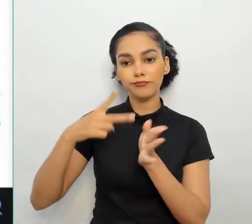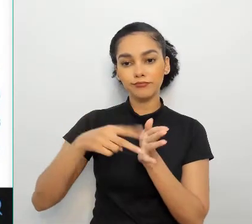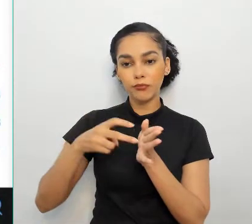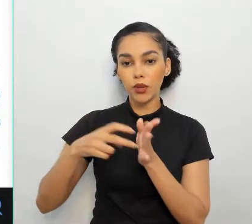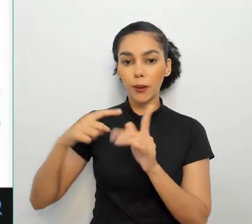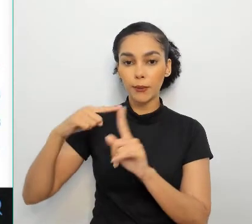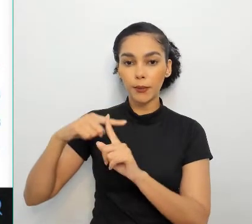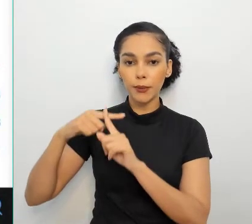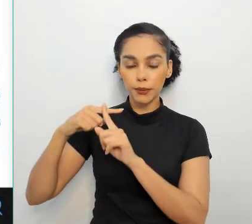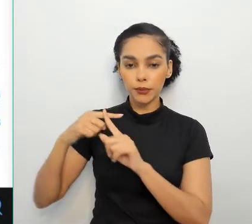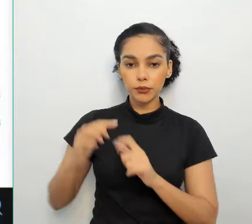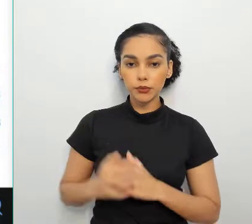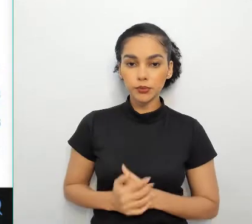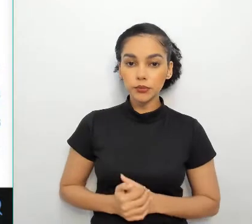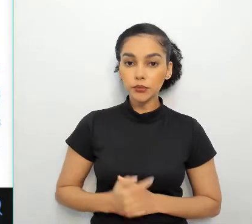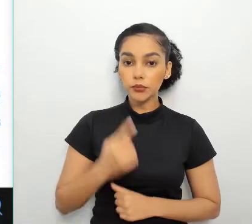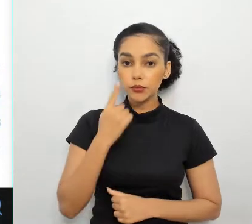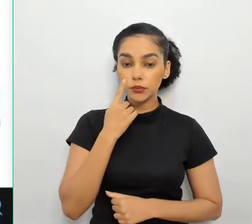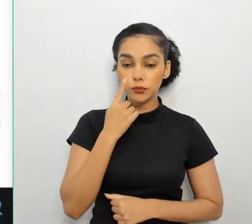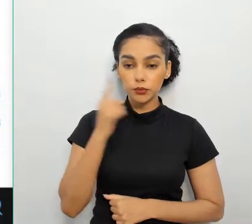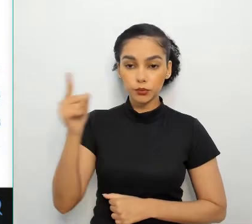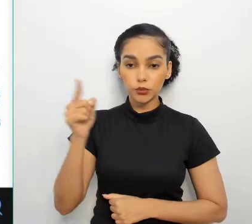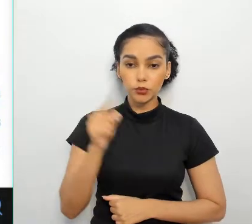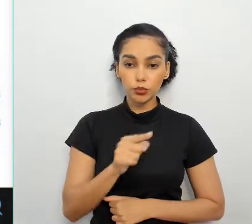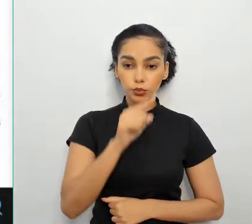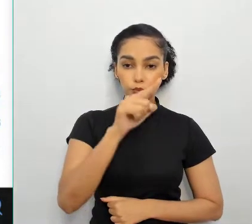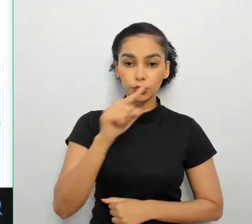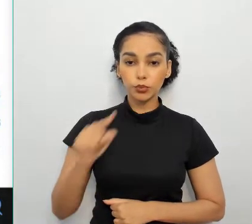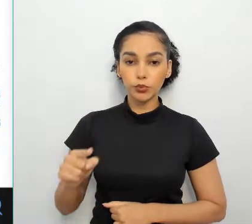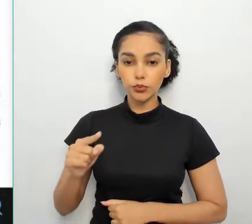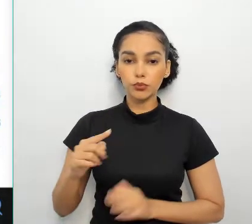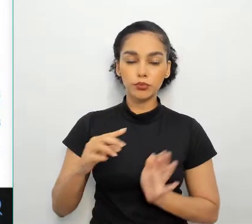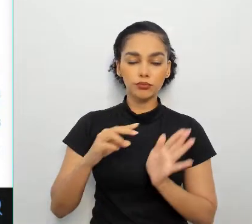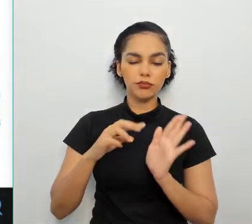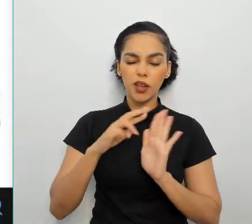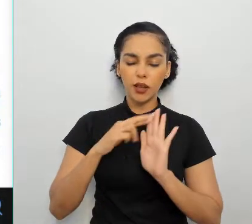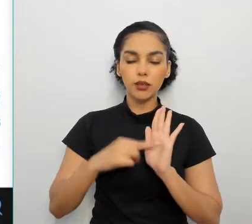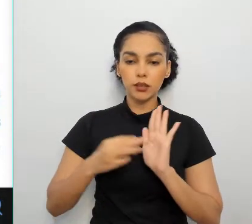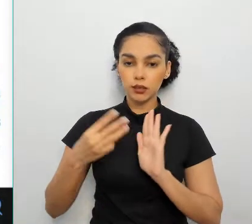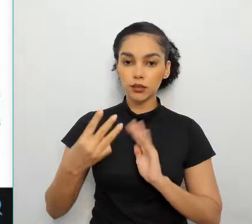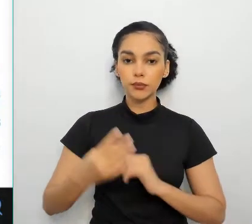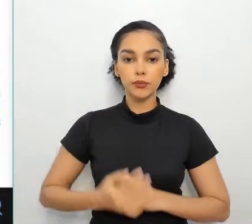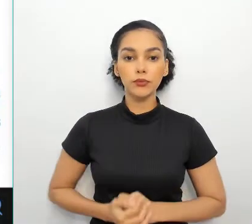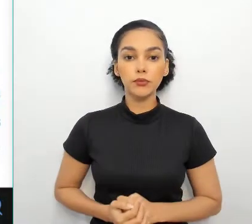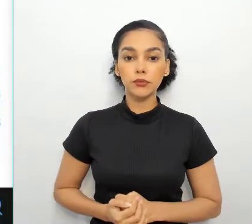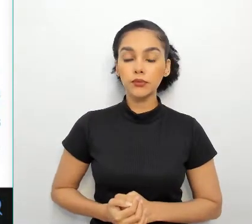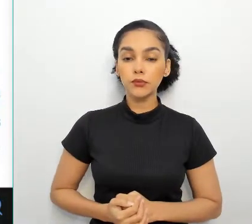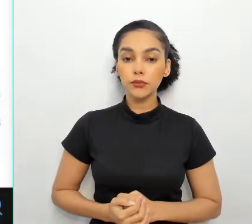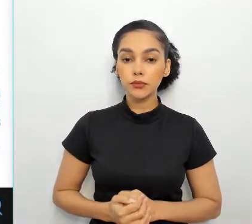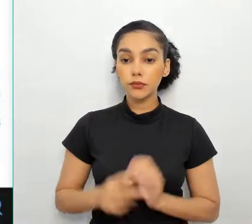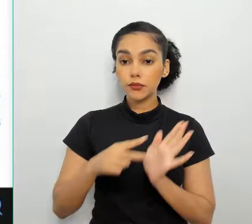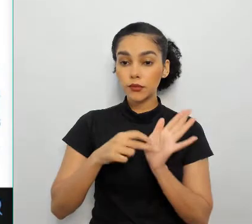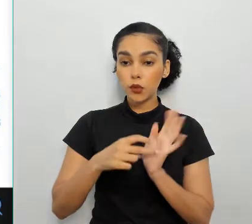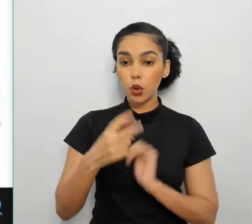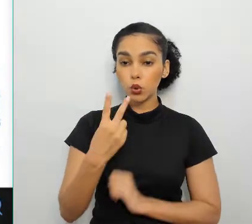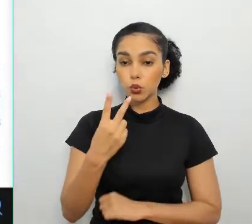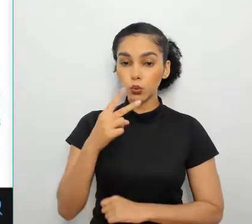Então, o t, se você fizer meios pelos extremos, t vezes 1 dá t, igual a 2 vezes